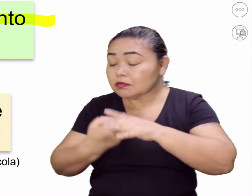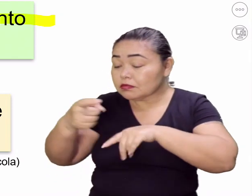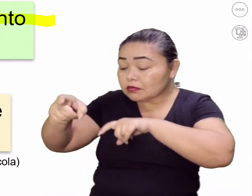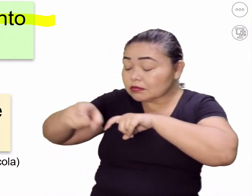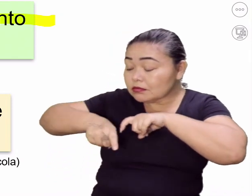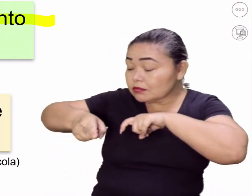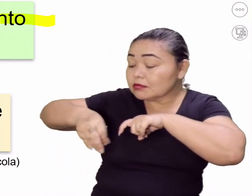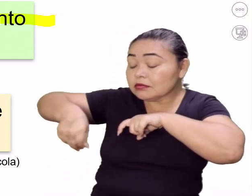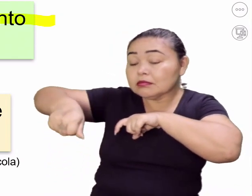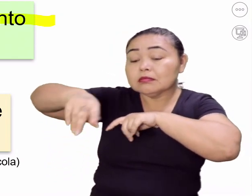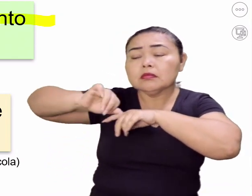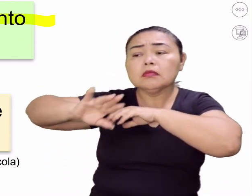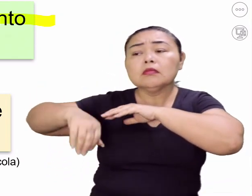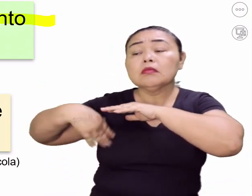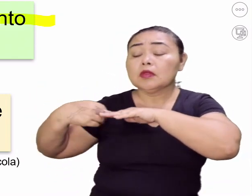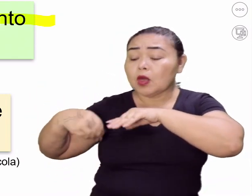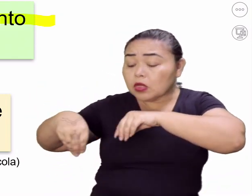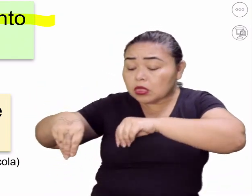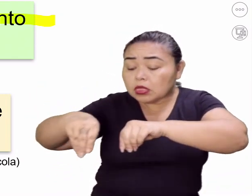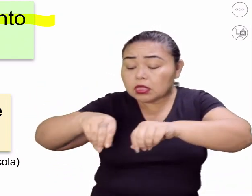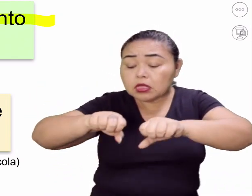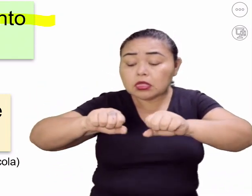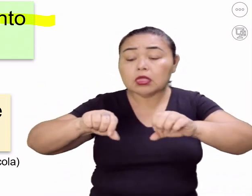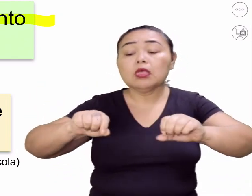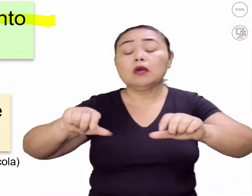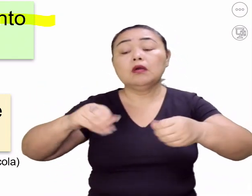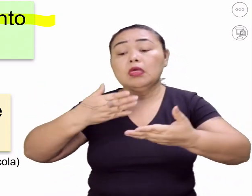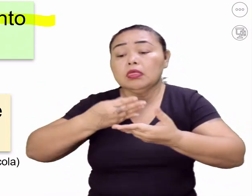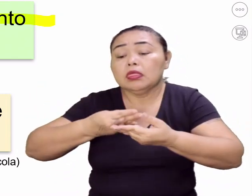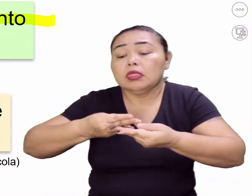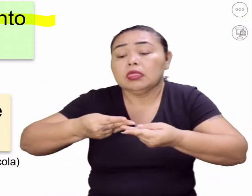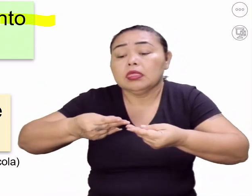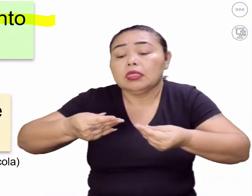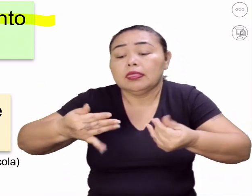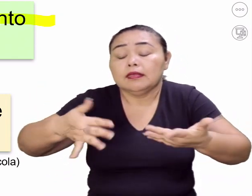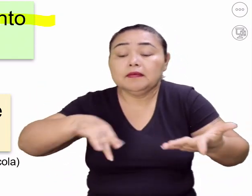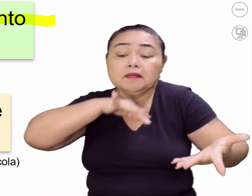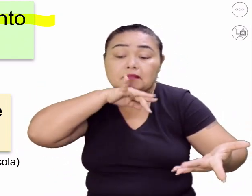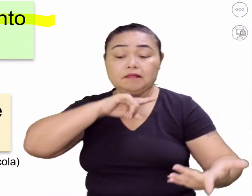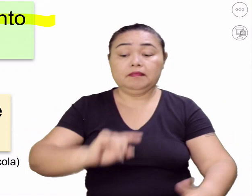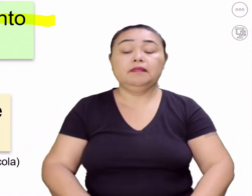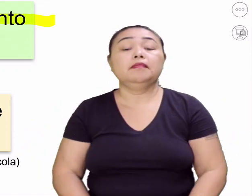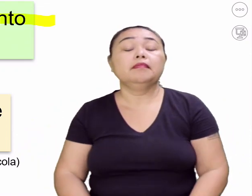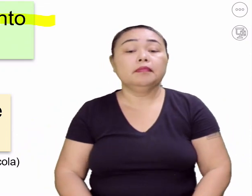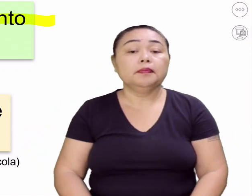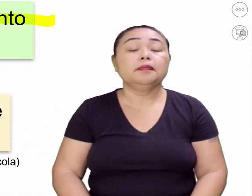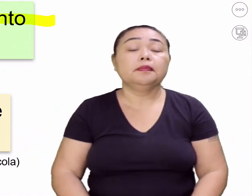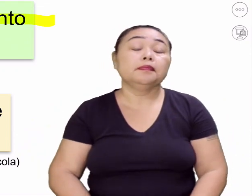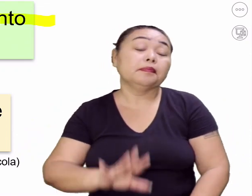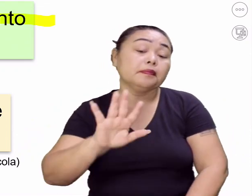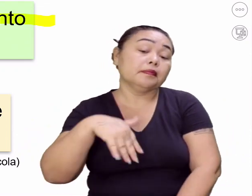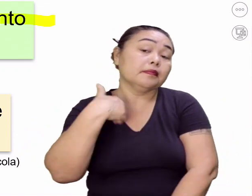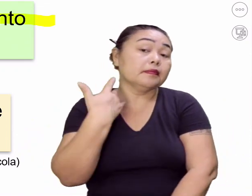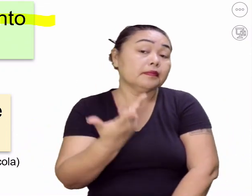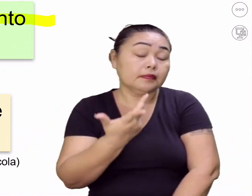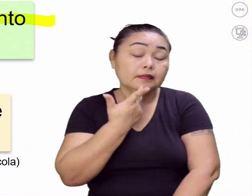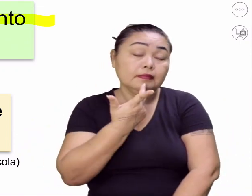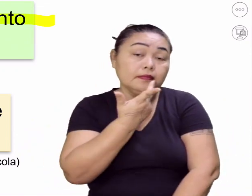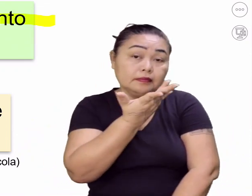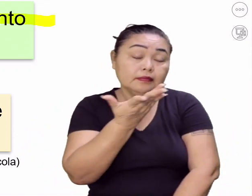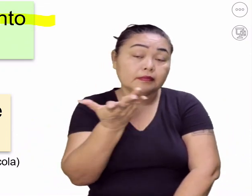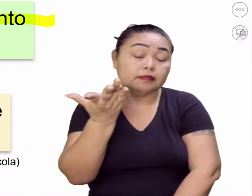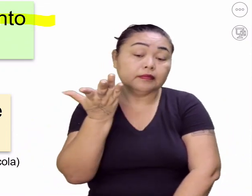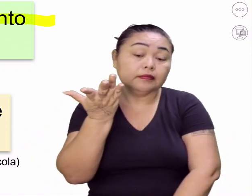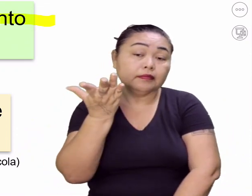uma terra, até o solo você perde. Exato. Não é isso, Rogério? Muito bem, professor. Então, estamos falando isso